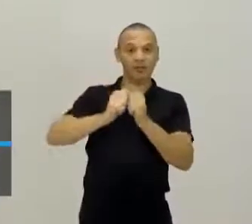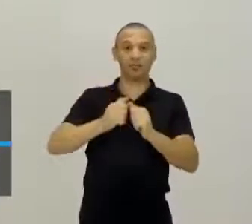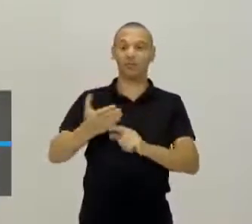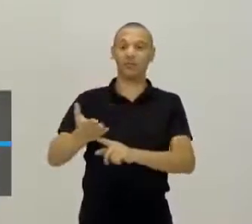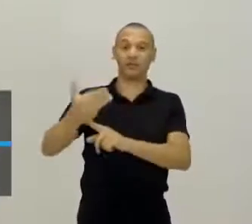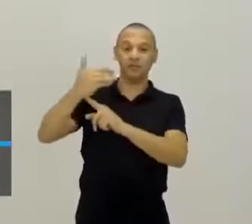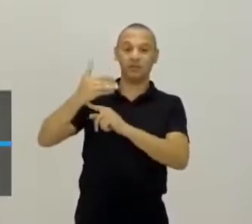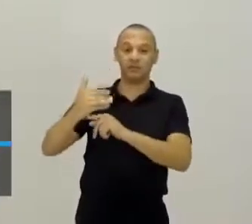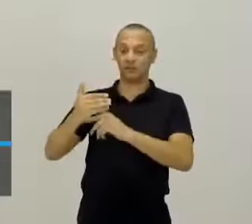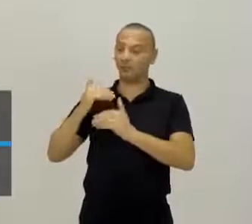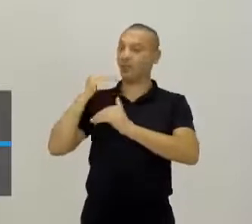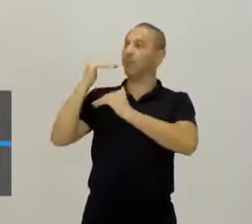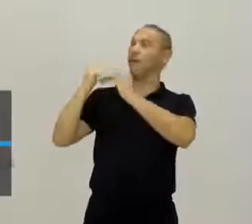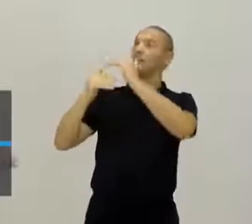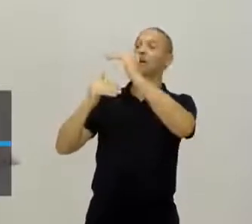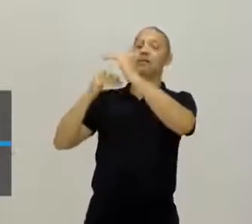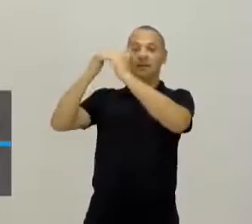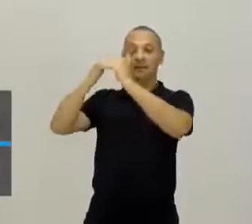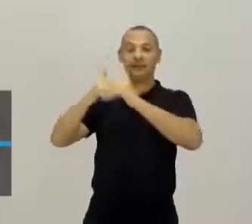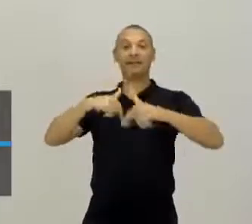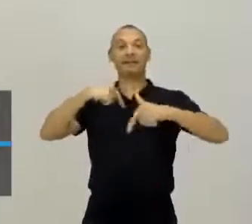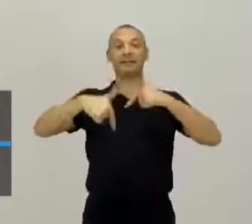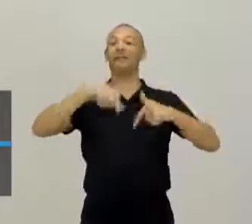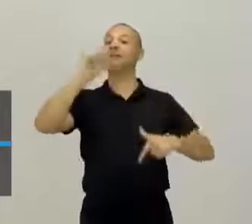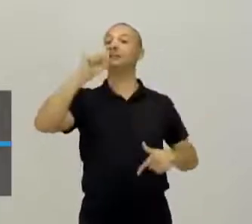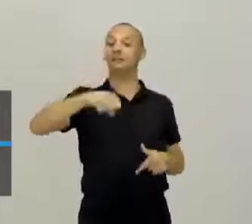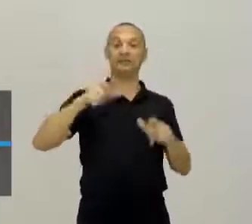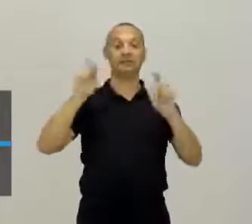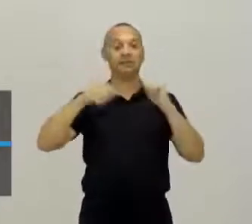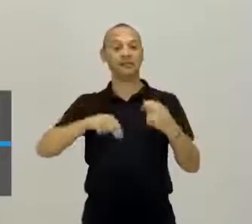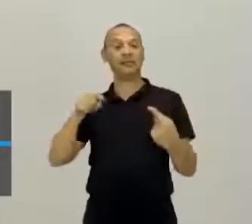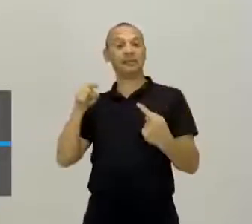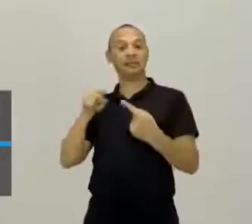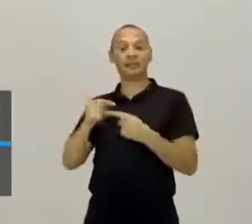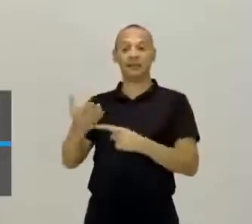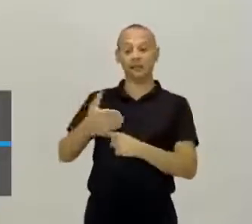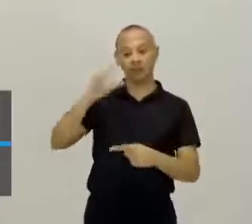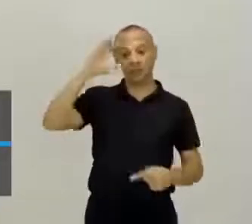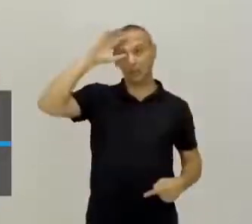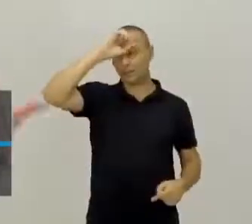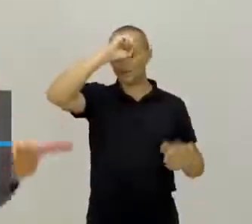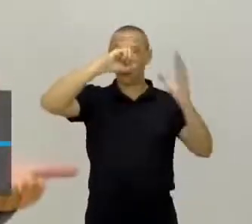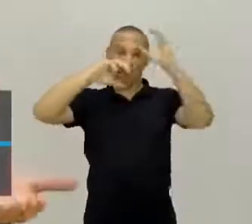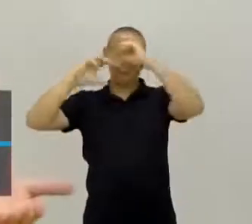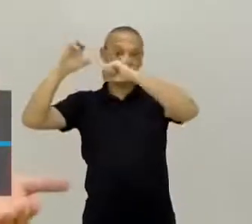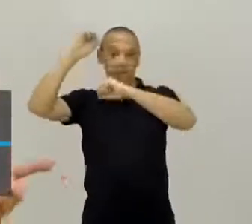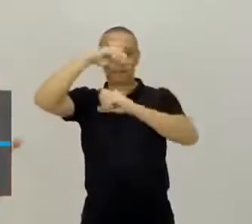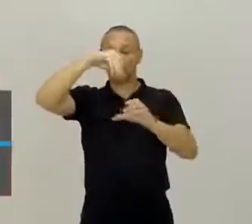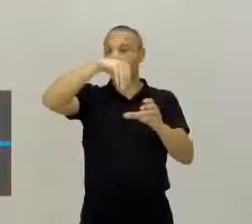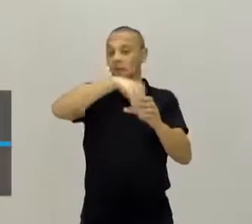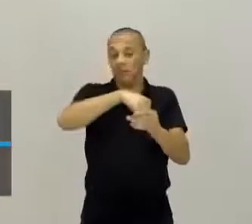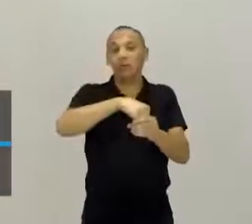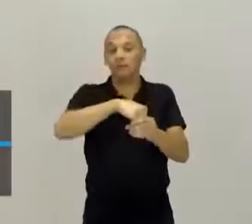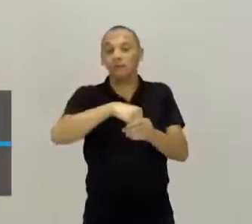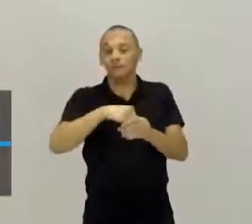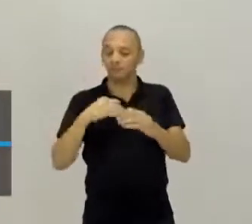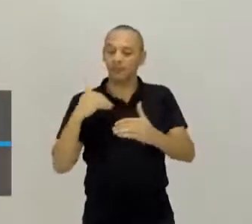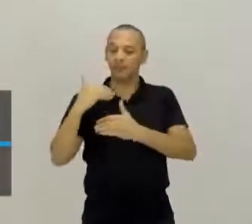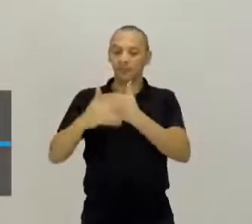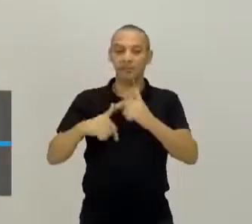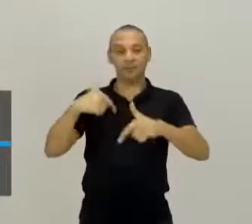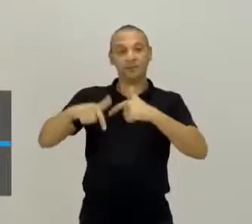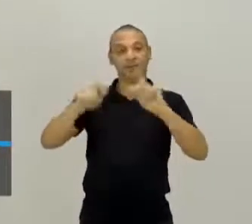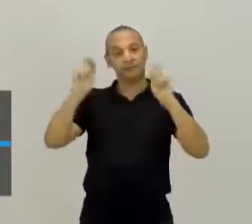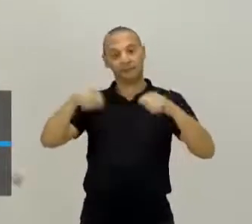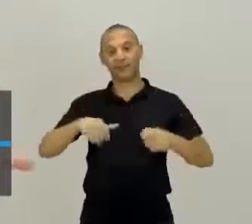nos aprimorando e vamos ter emprego sim, porque eu vou aprendendo a mexer com a tecnologia, eu vou indo para essa área tecnológica e não vai faltar emprego